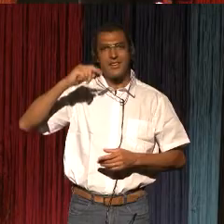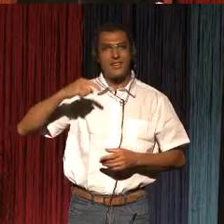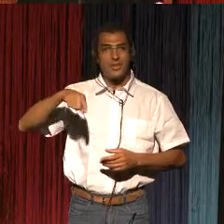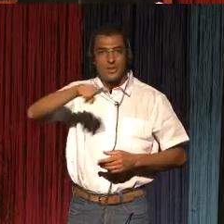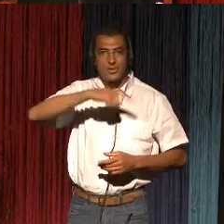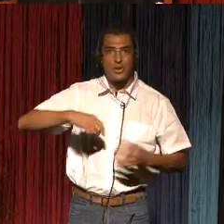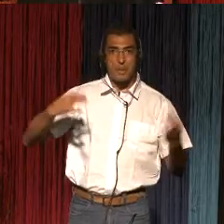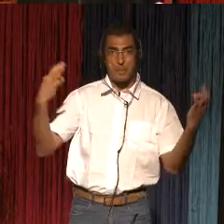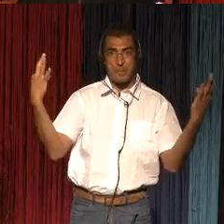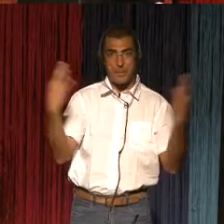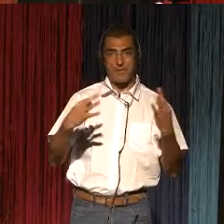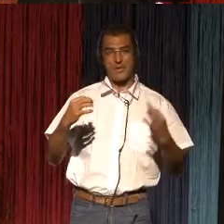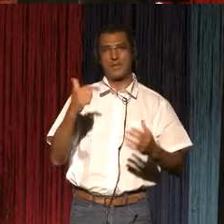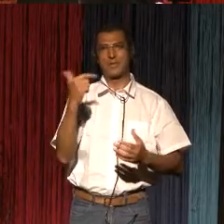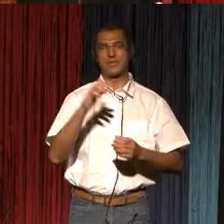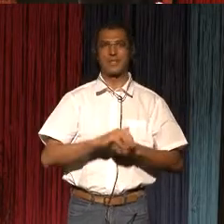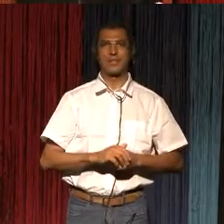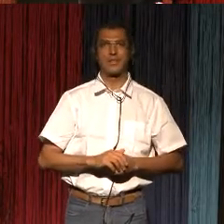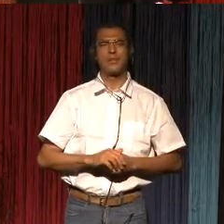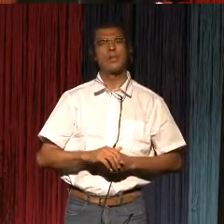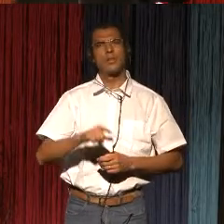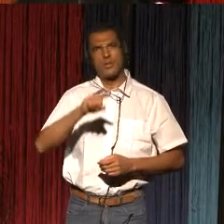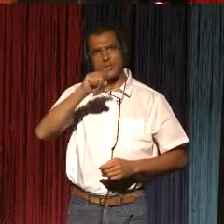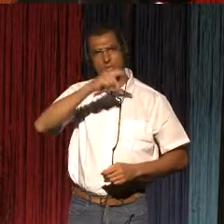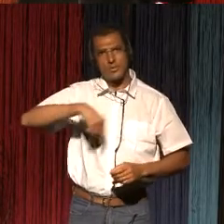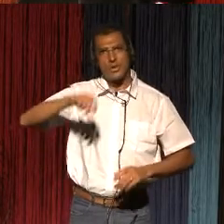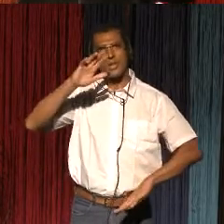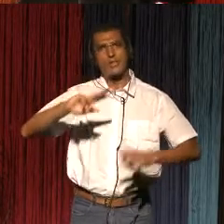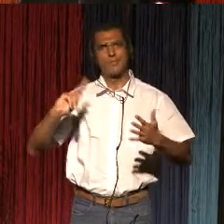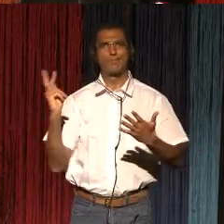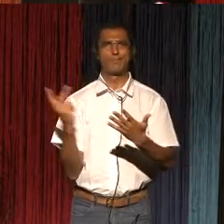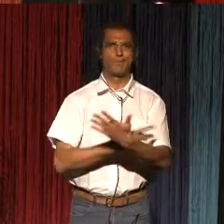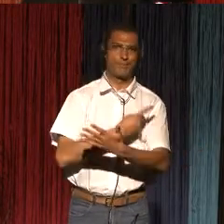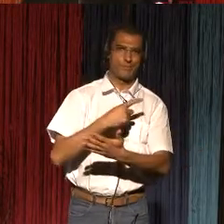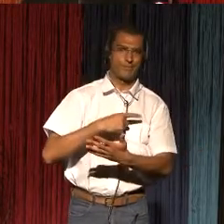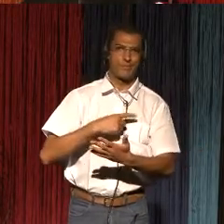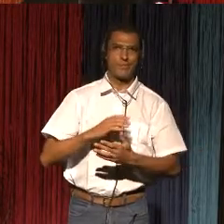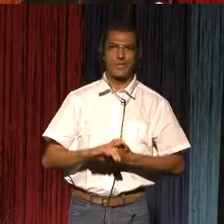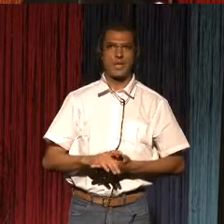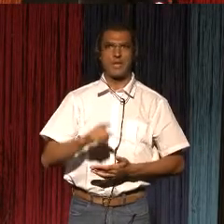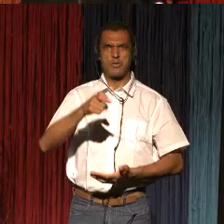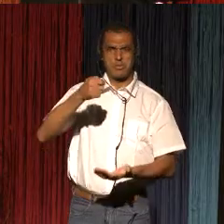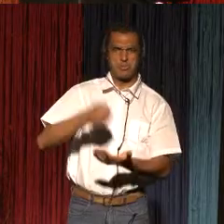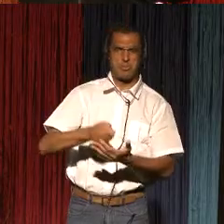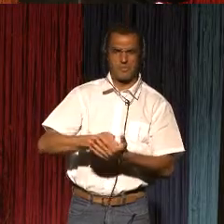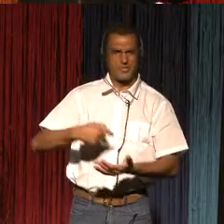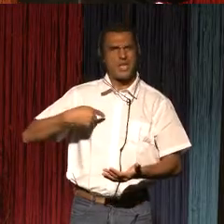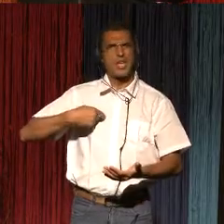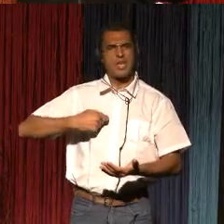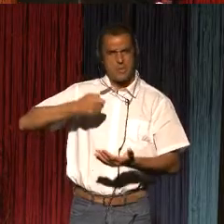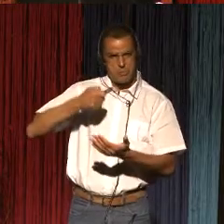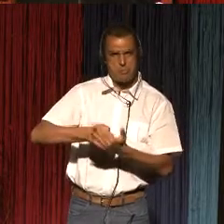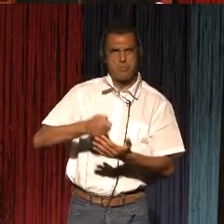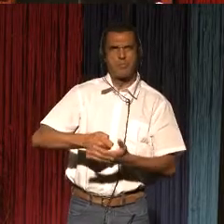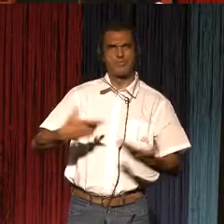imperfeito não significa sem valor. Não seja tão duro quando você cometeu um erro. Você tem que se